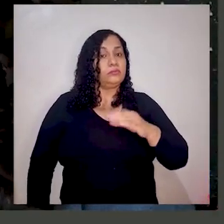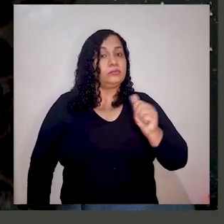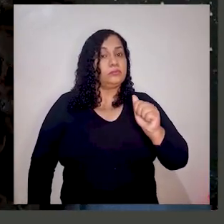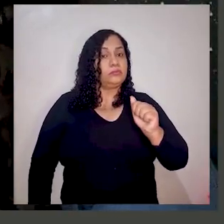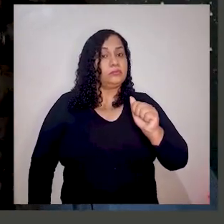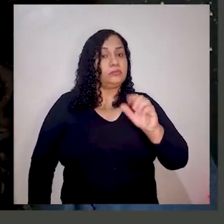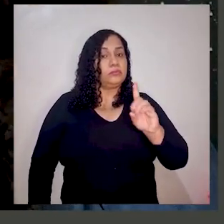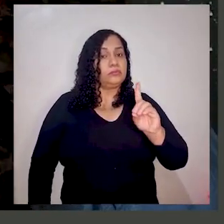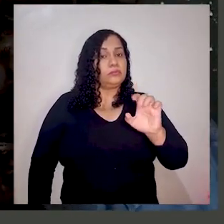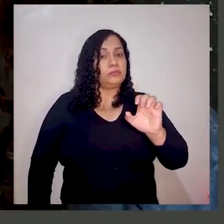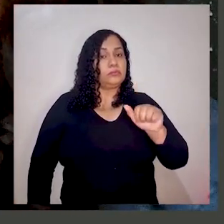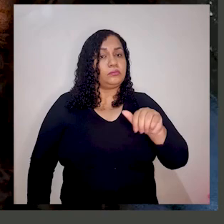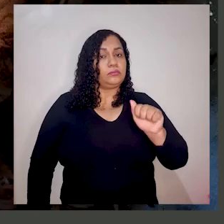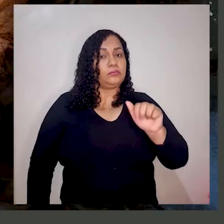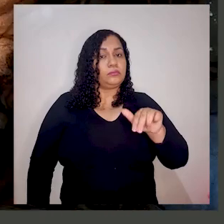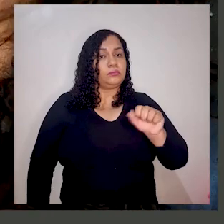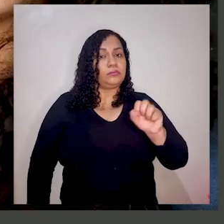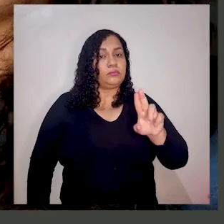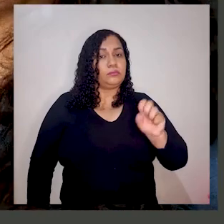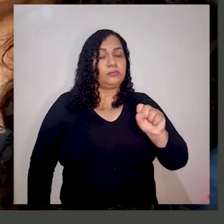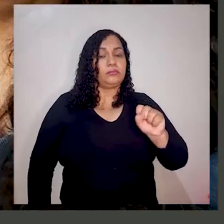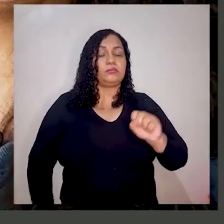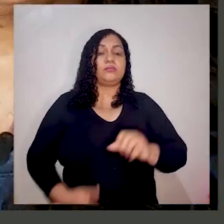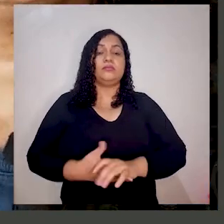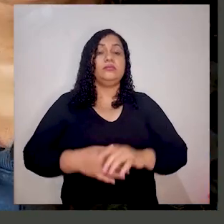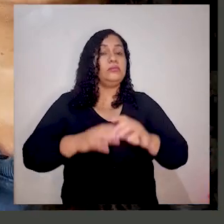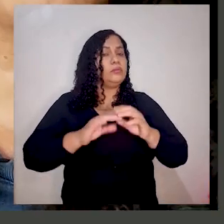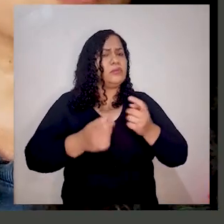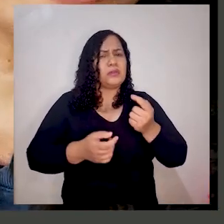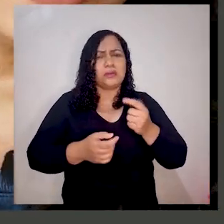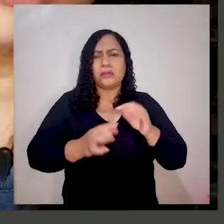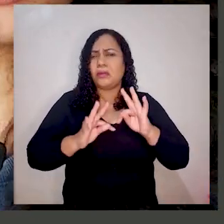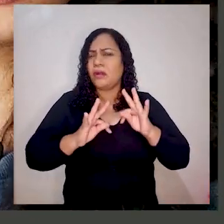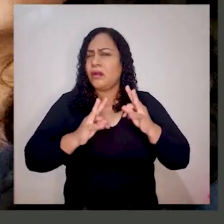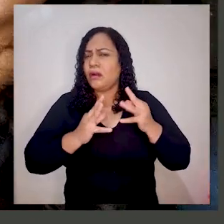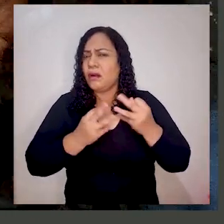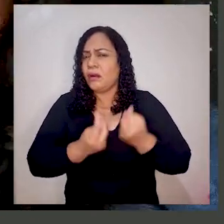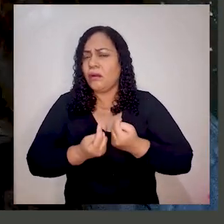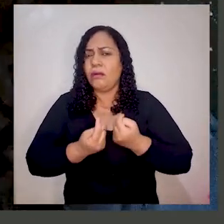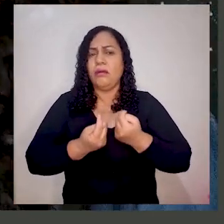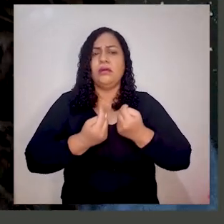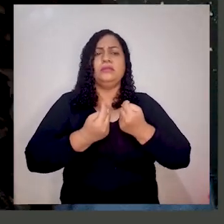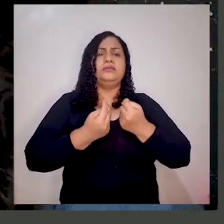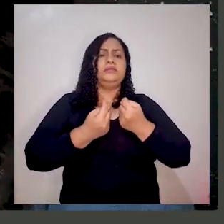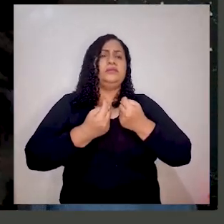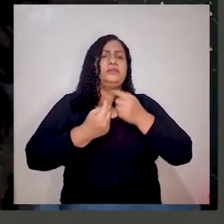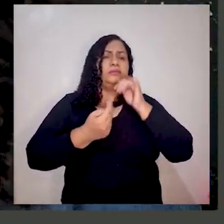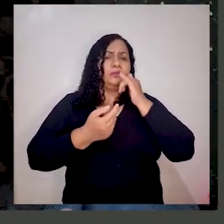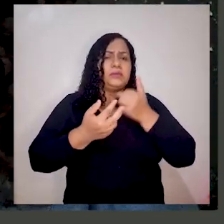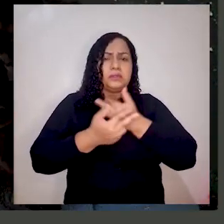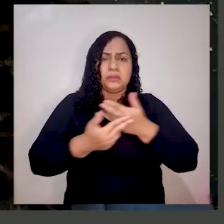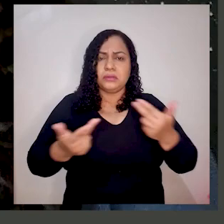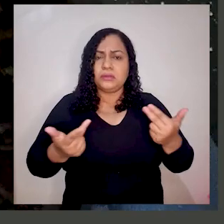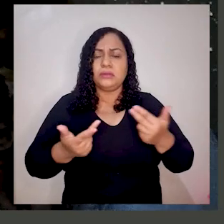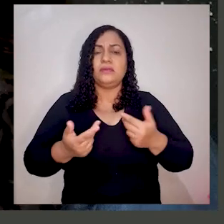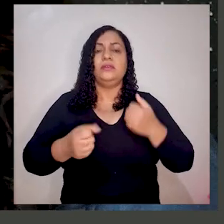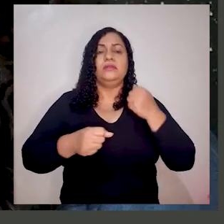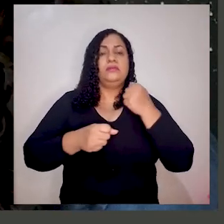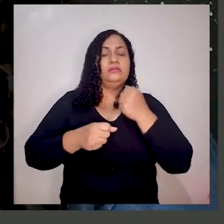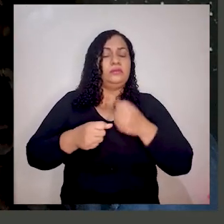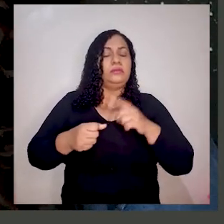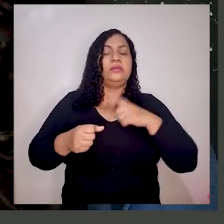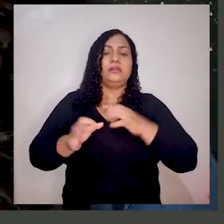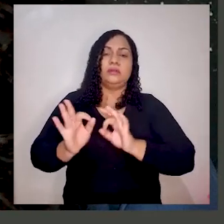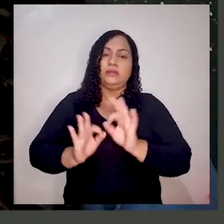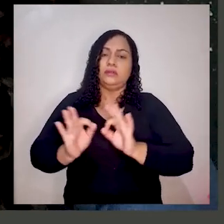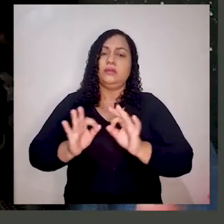Manaus, também conhecido como SUFRAMA, né, que é onde quase todos os aparelhos eletrônicos do Brasil